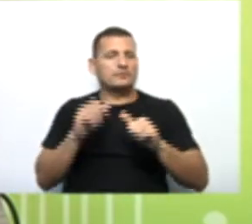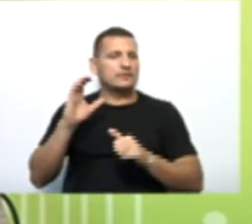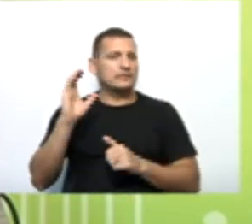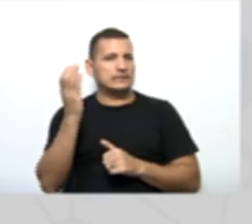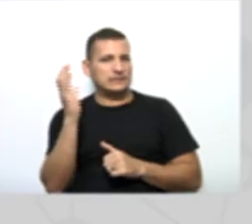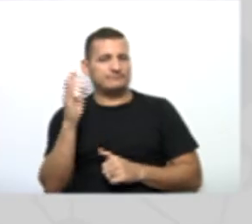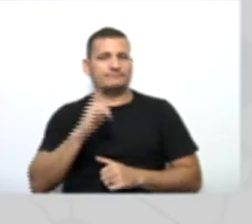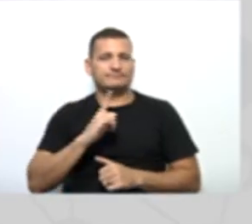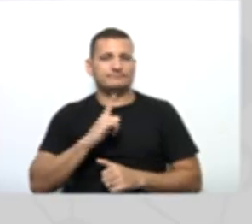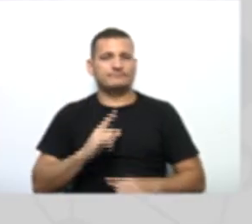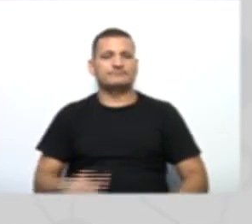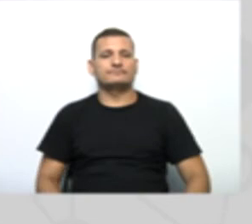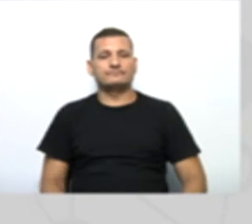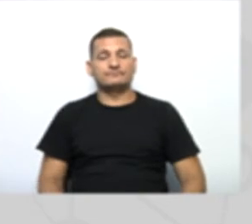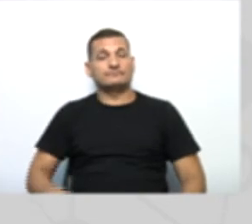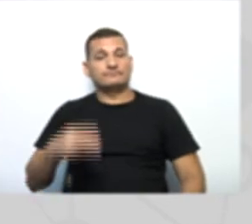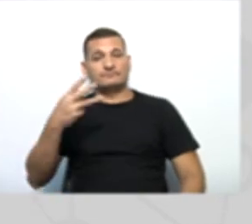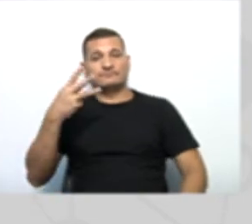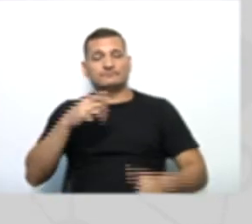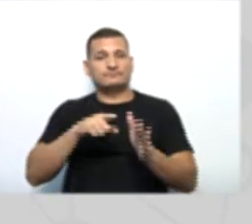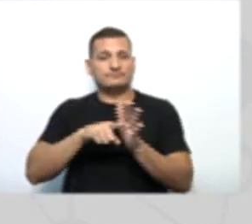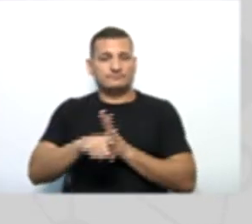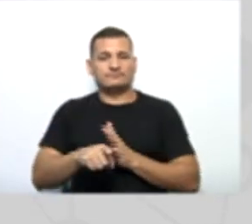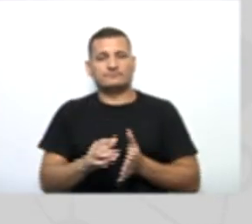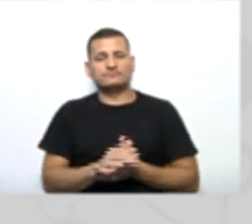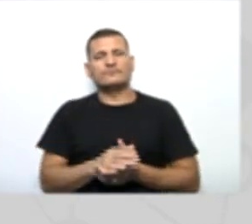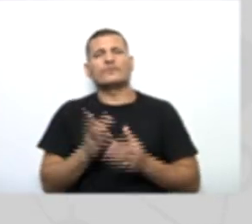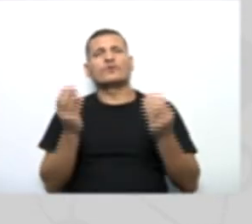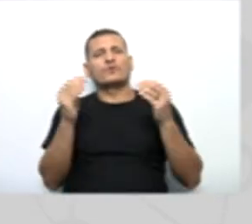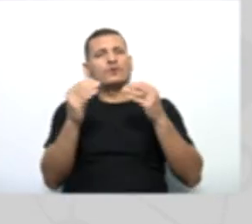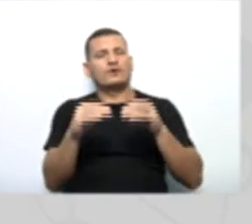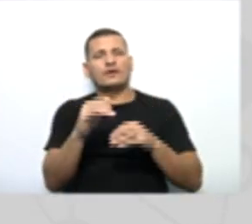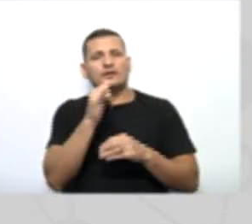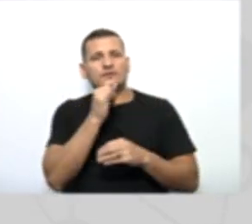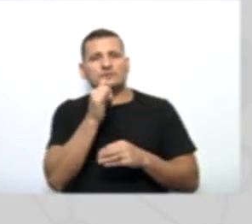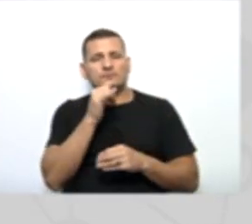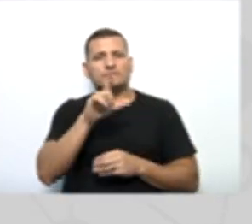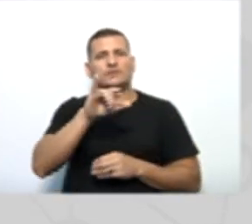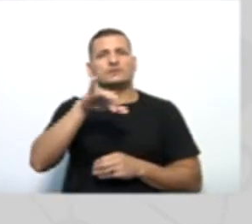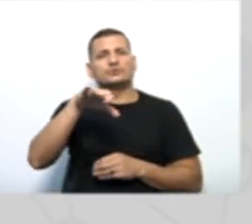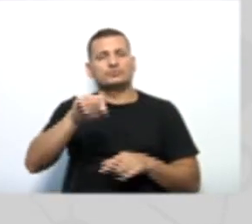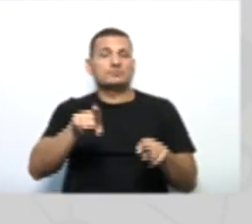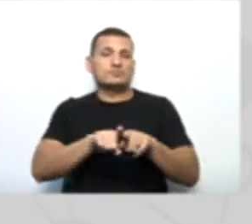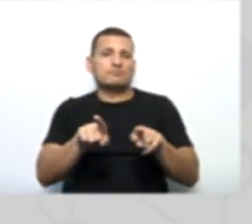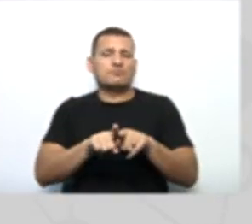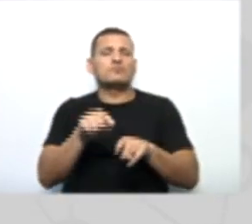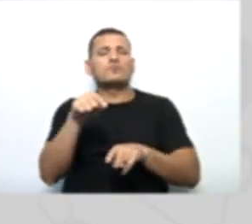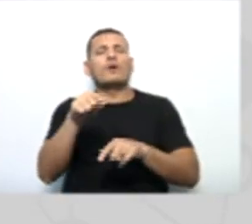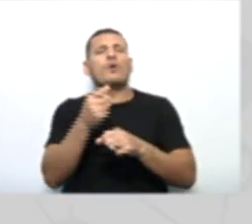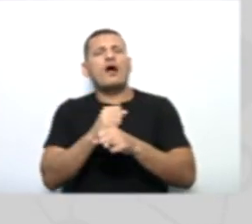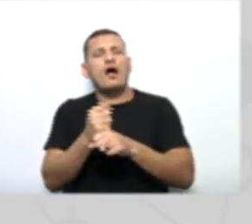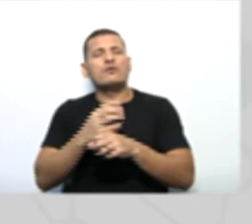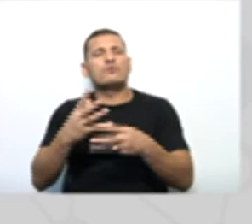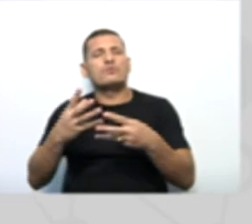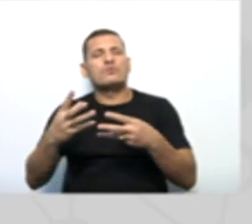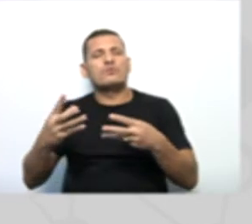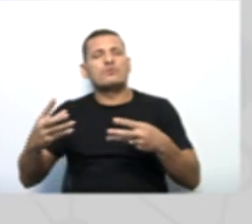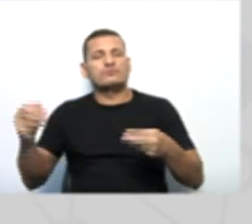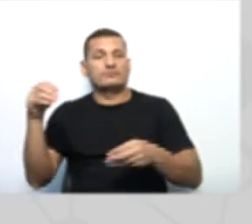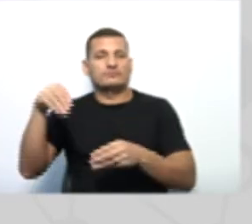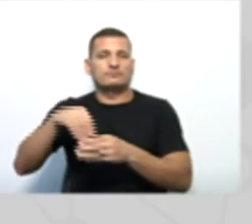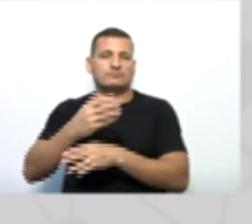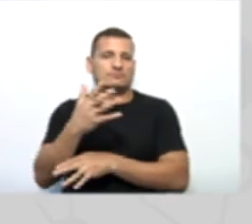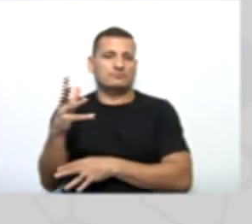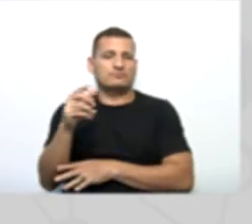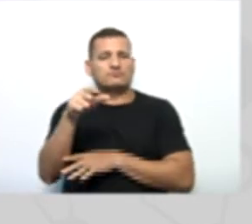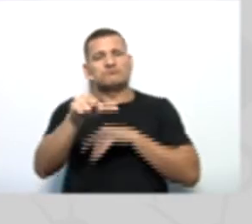Terceira questão, olha lá. Cite exemplo de lixo e o tempo que leva para se decompor na natureza. Aí